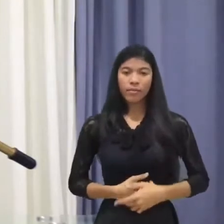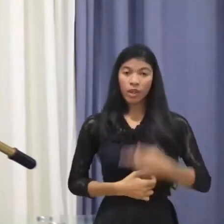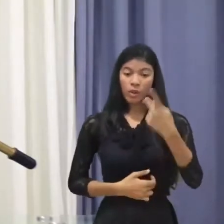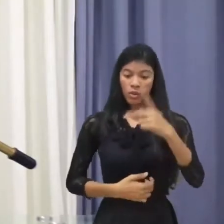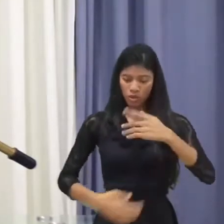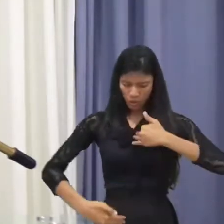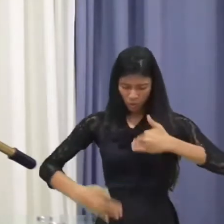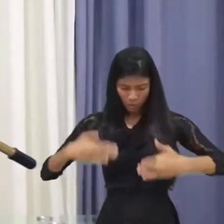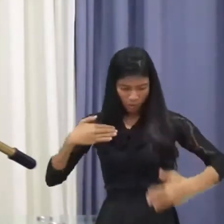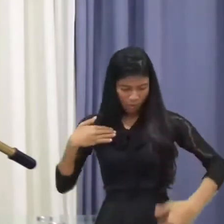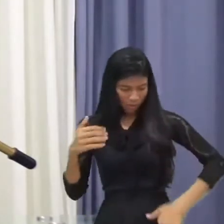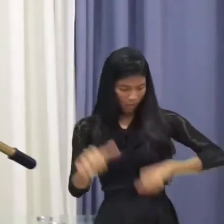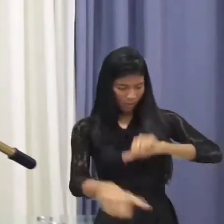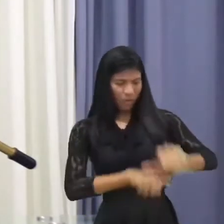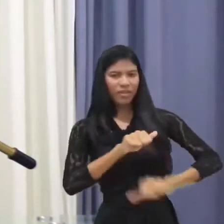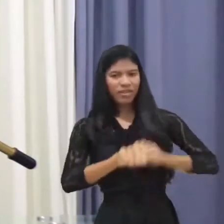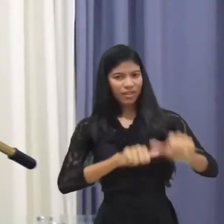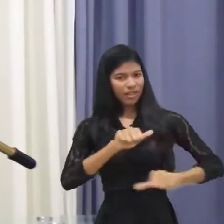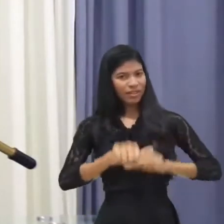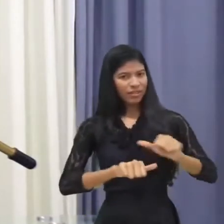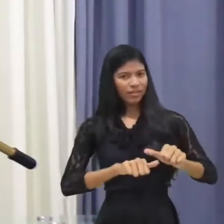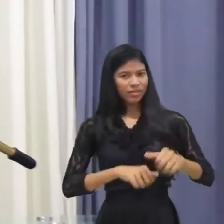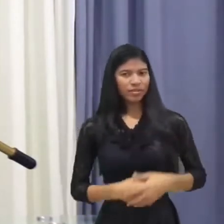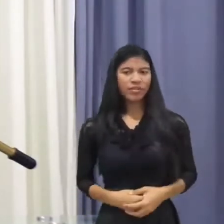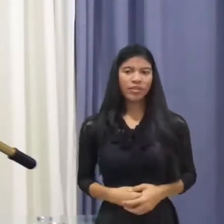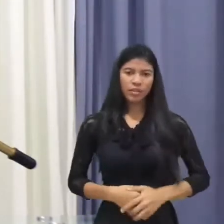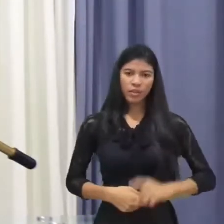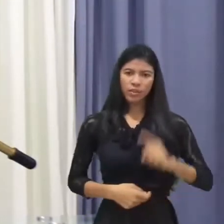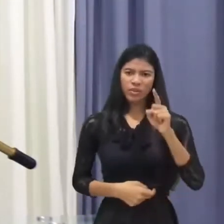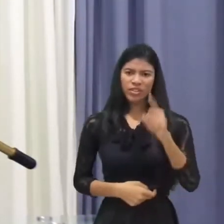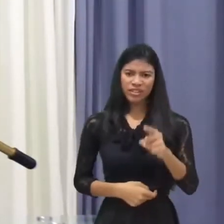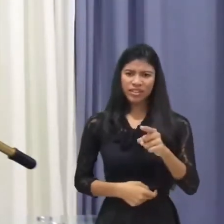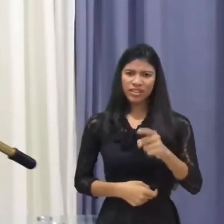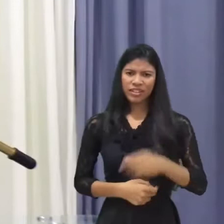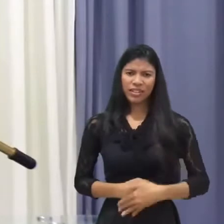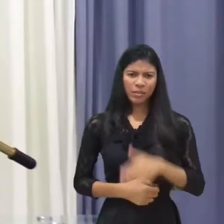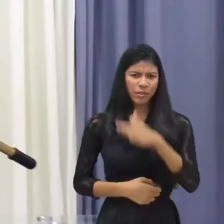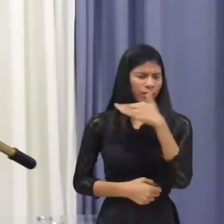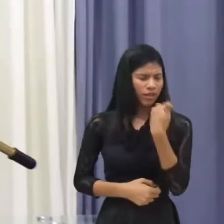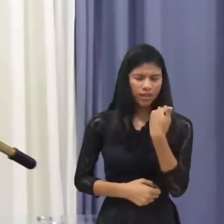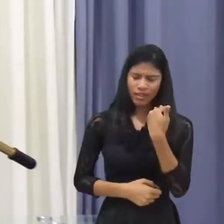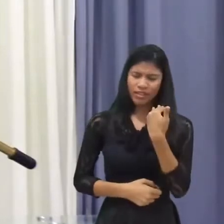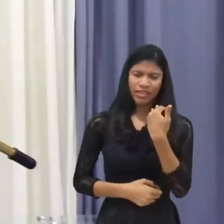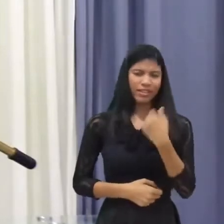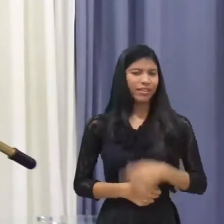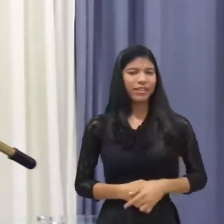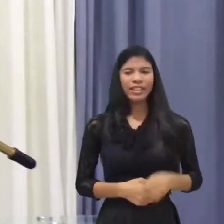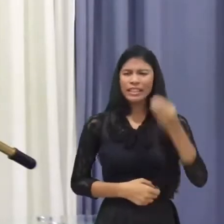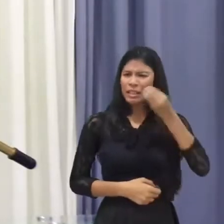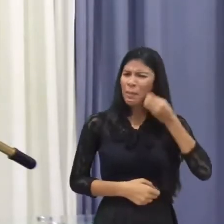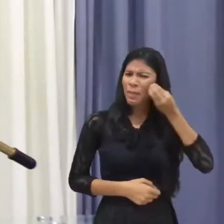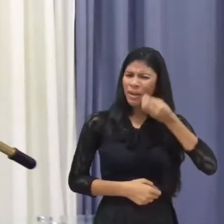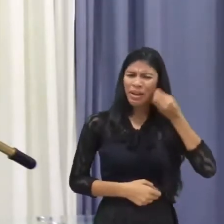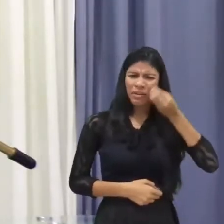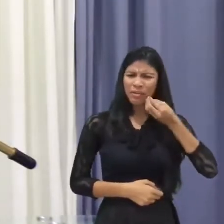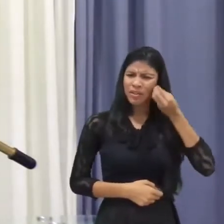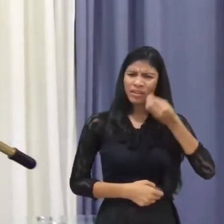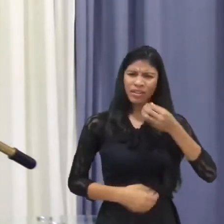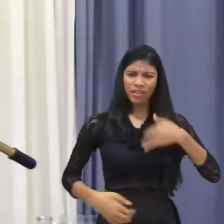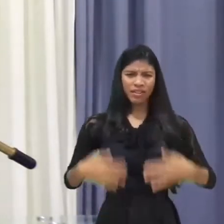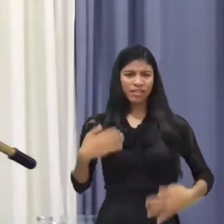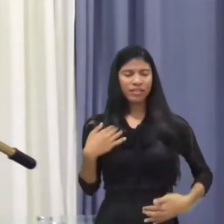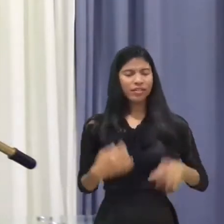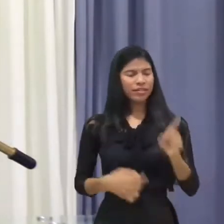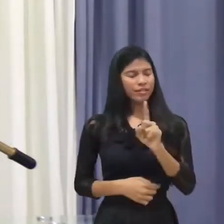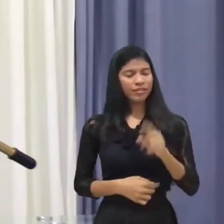corpo será transformado, você não vai experimentar a morte física. Você será